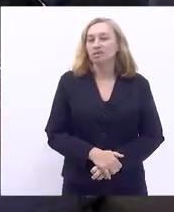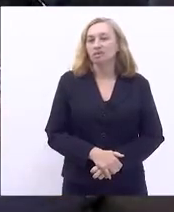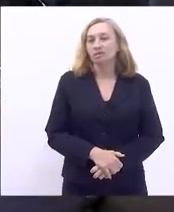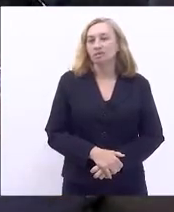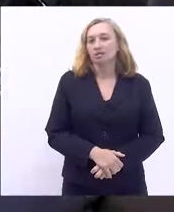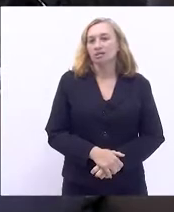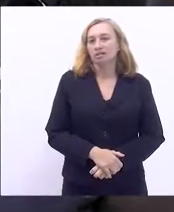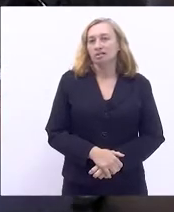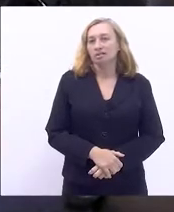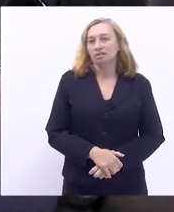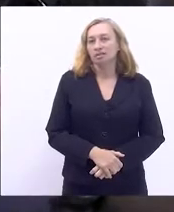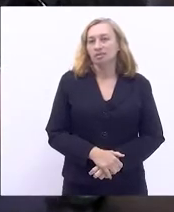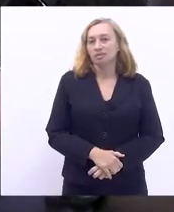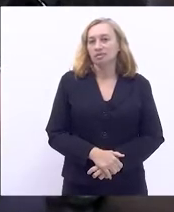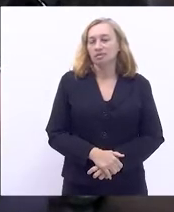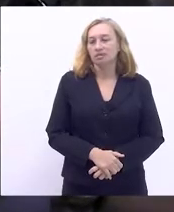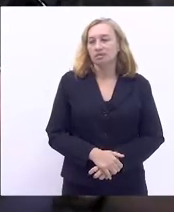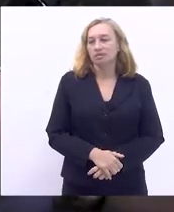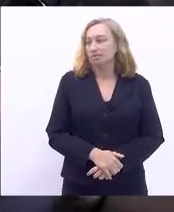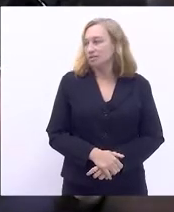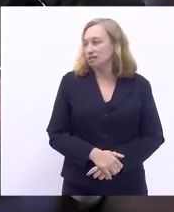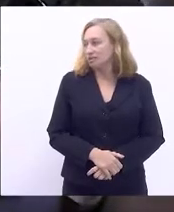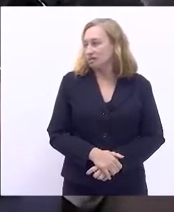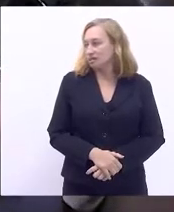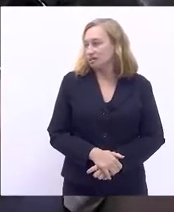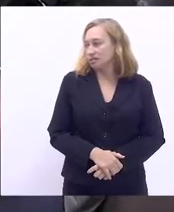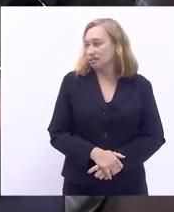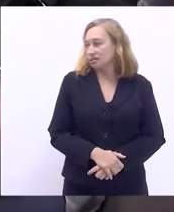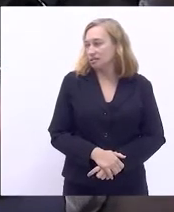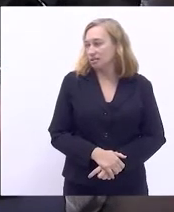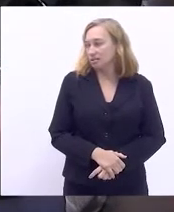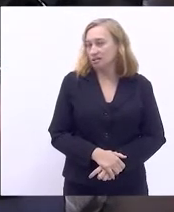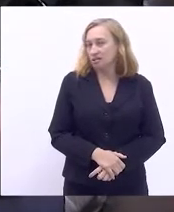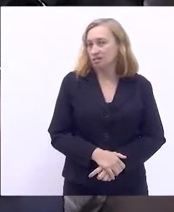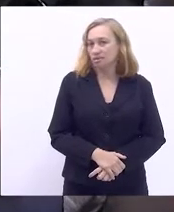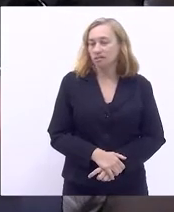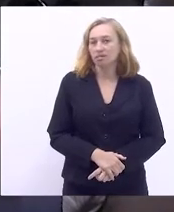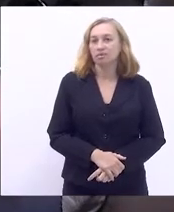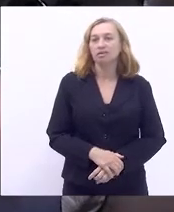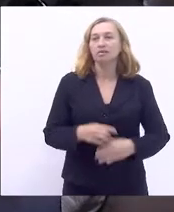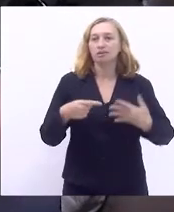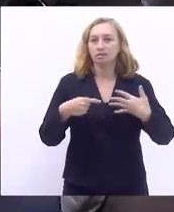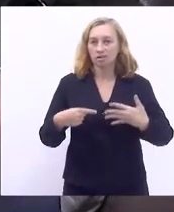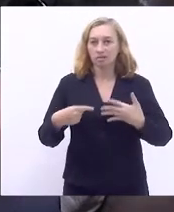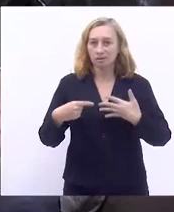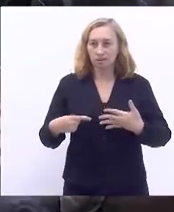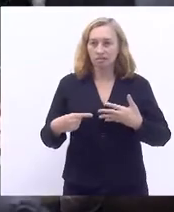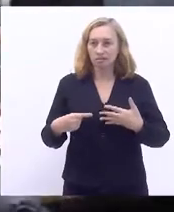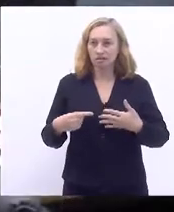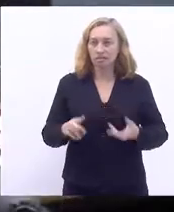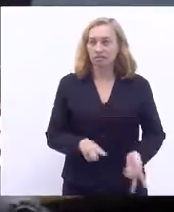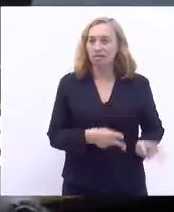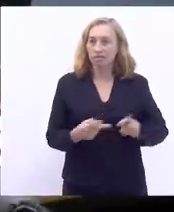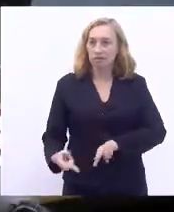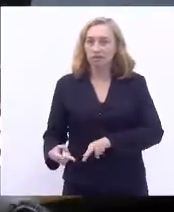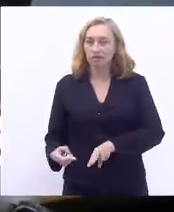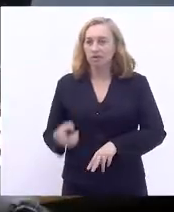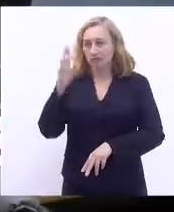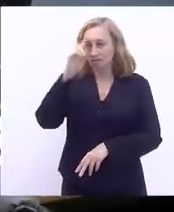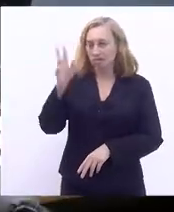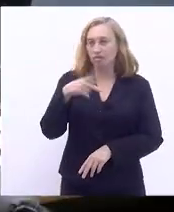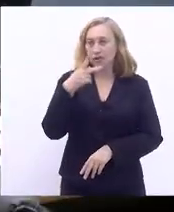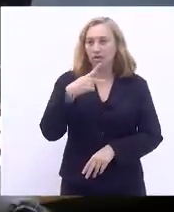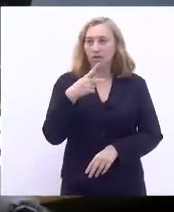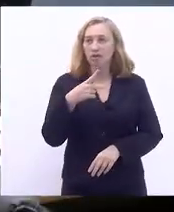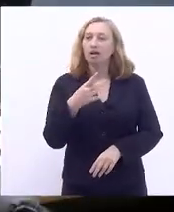Senhor presidente, para encaminhar pela bancada do PSOL, então reforçando esse esclarecimento que Vossa Excelência fez, a gente que é a favor do